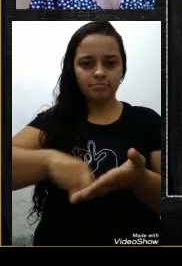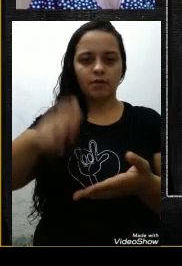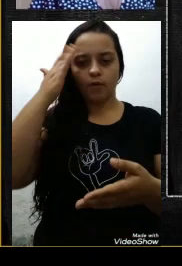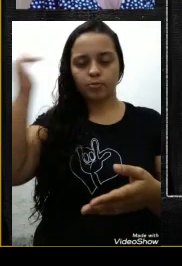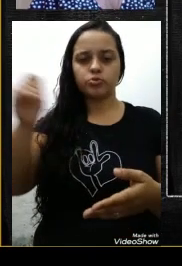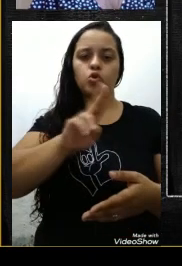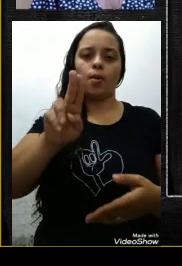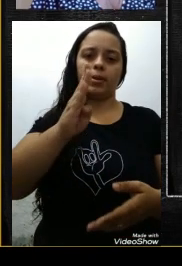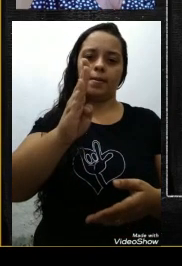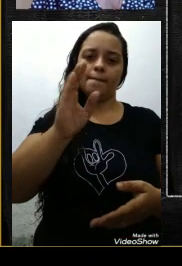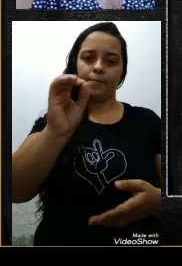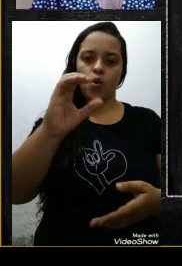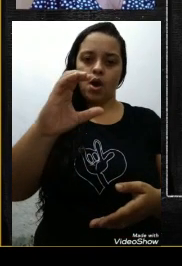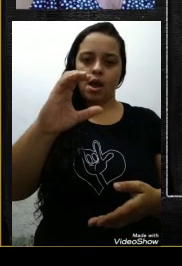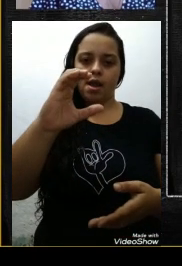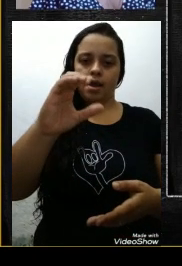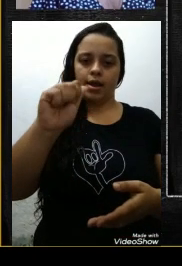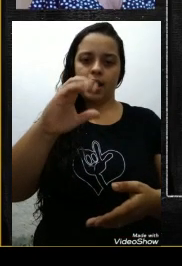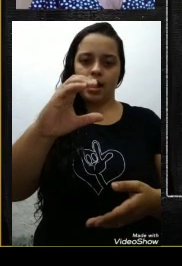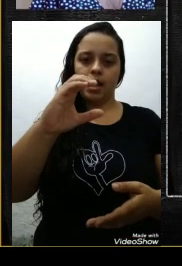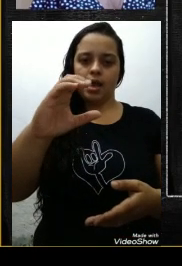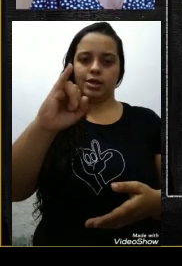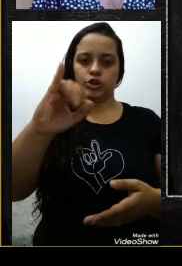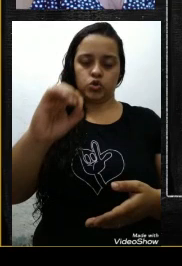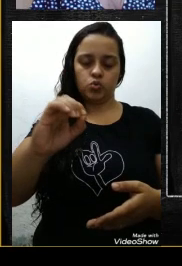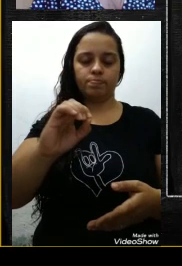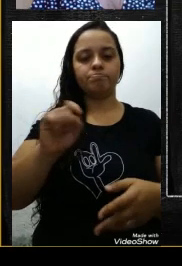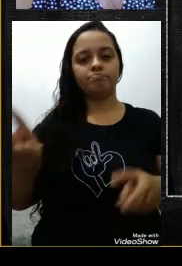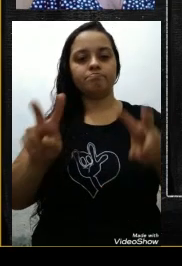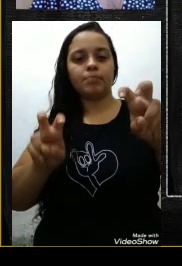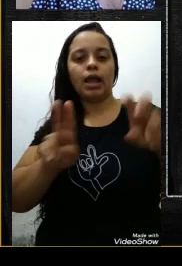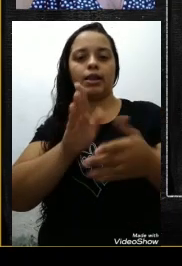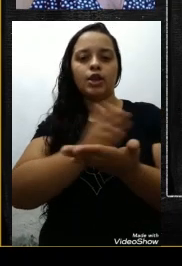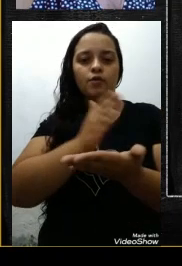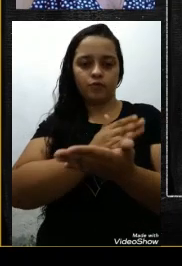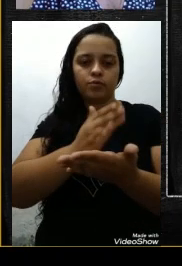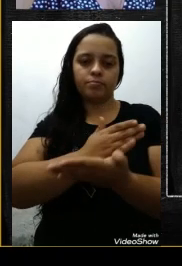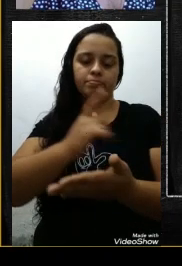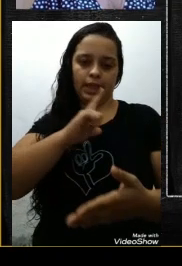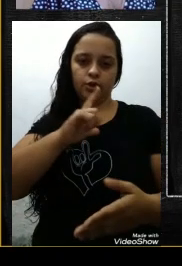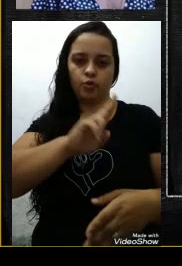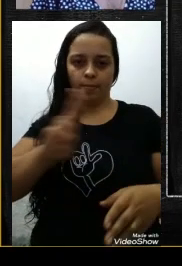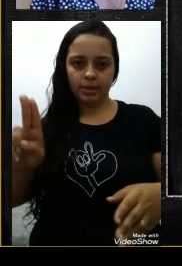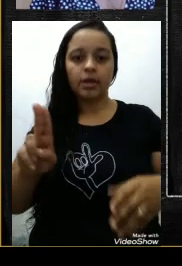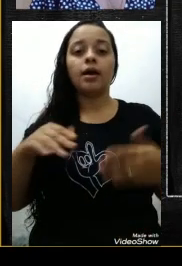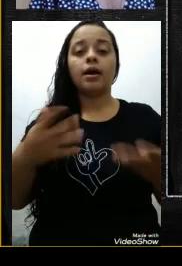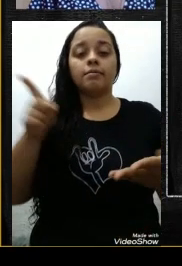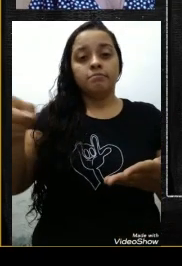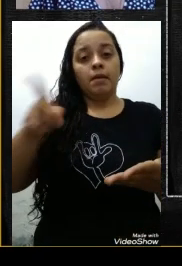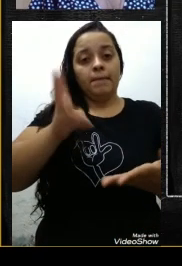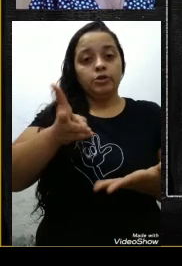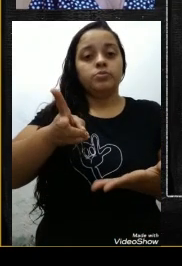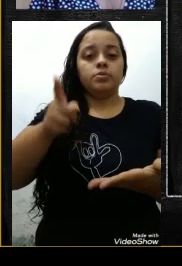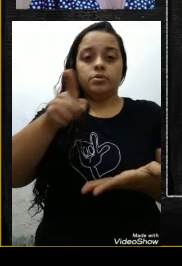escritor italiano chamado Boccaccio. Faz parte do livro Decamerão, da parte da introdução do livro Decamerão,